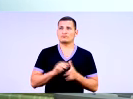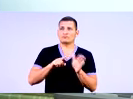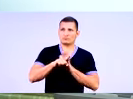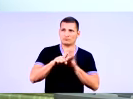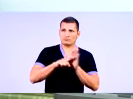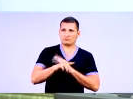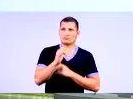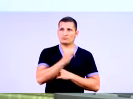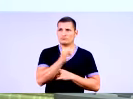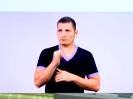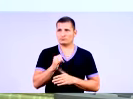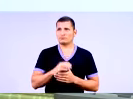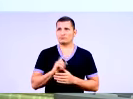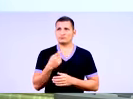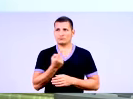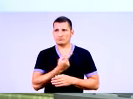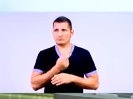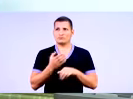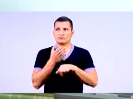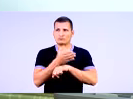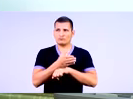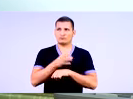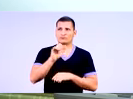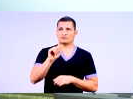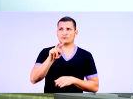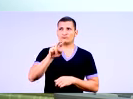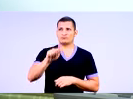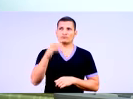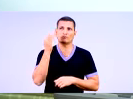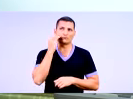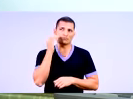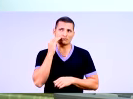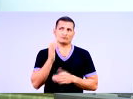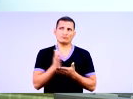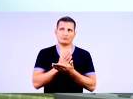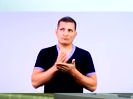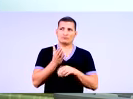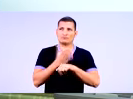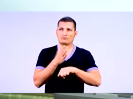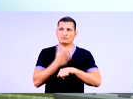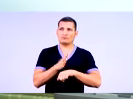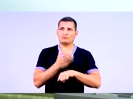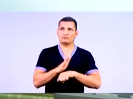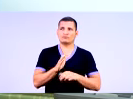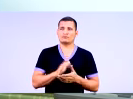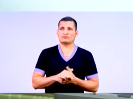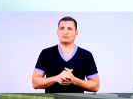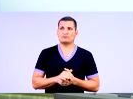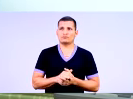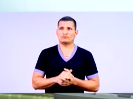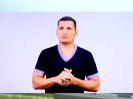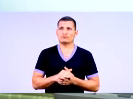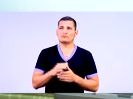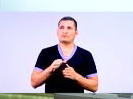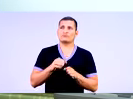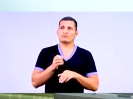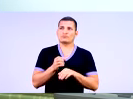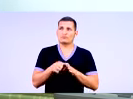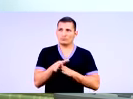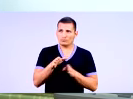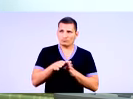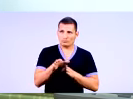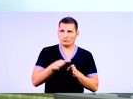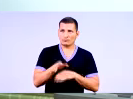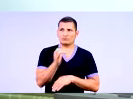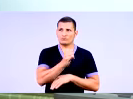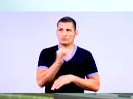tutores. Nós vamos estar acessando o ambiente, dando uma checada nessas atividades e vamos estar passando a orientação para os tutores que vão